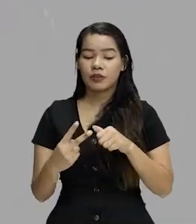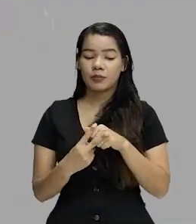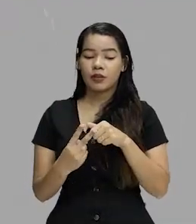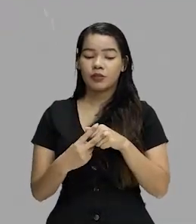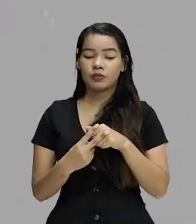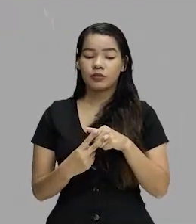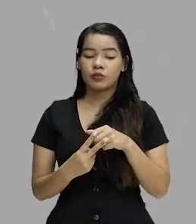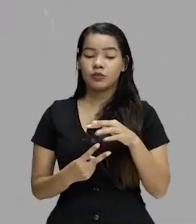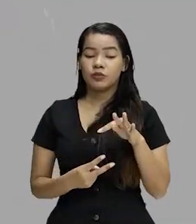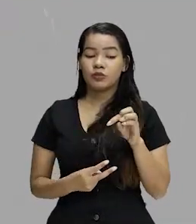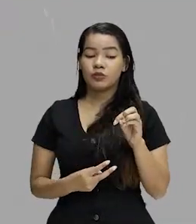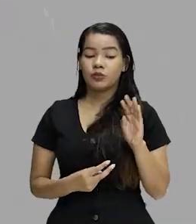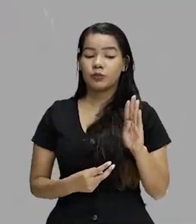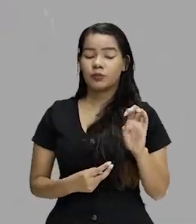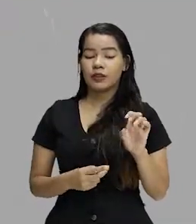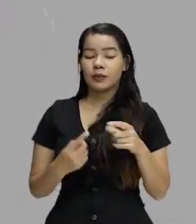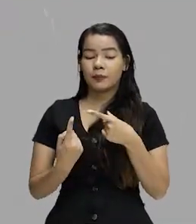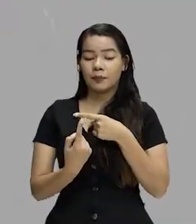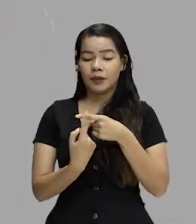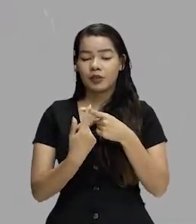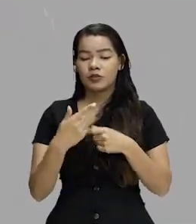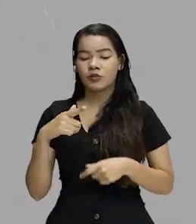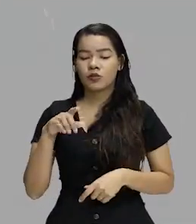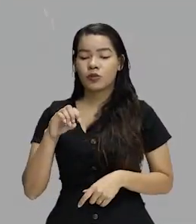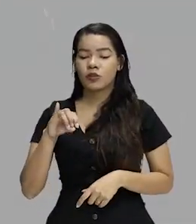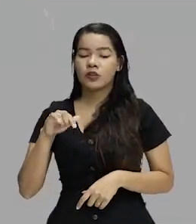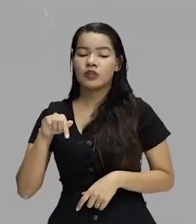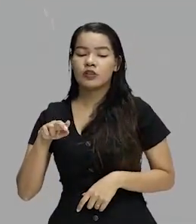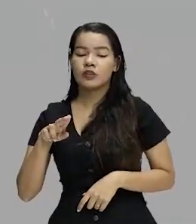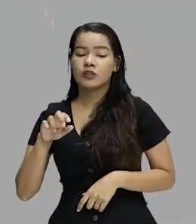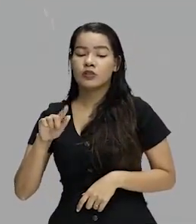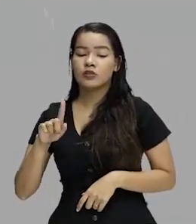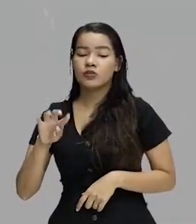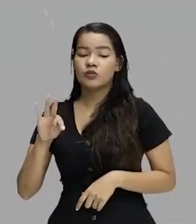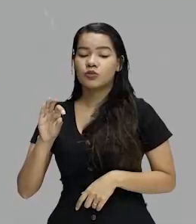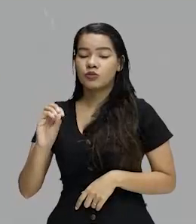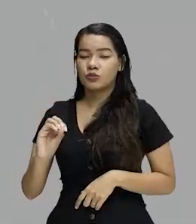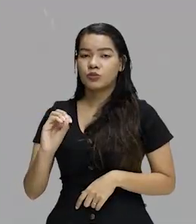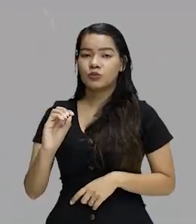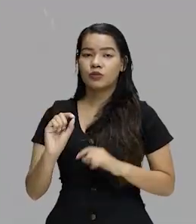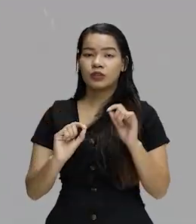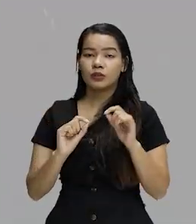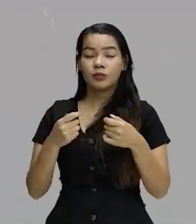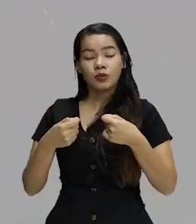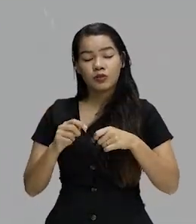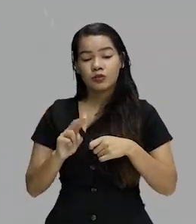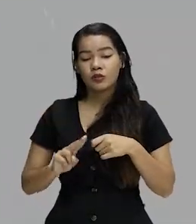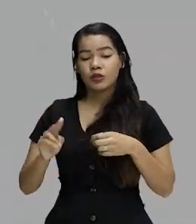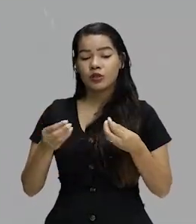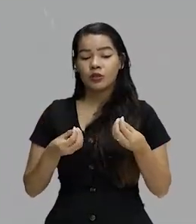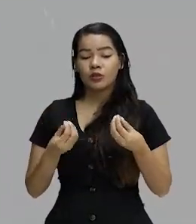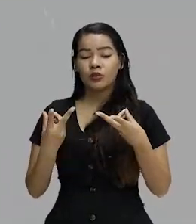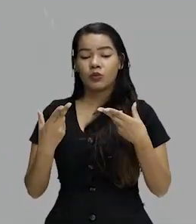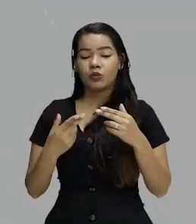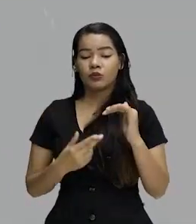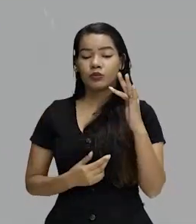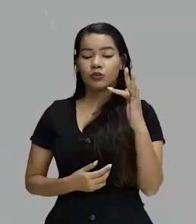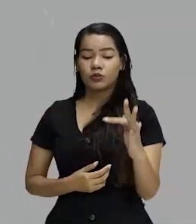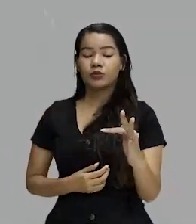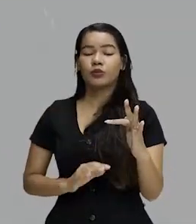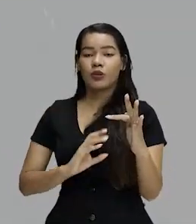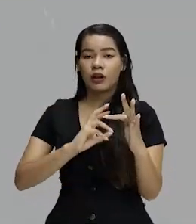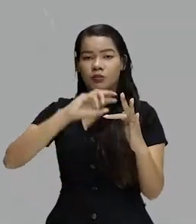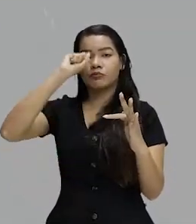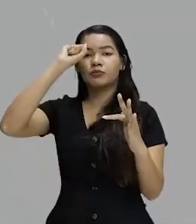mais a partícula going to. Algumas gramáticas chamam o going to de futuro imediato, como se fosse um outro